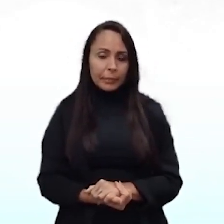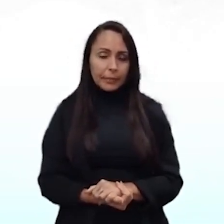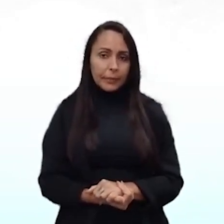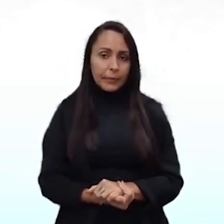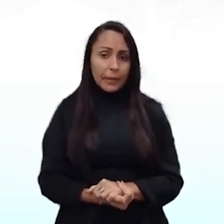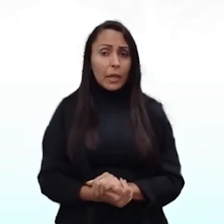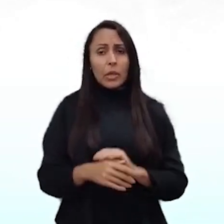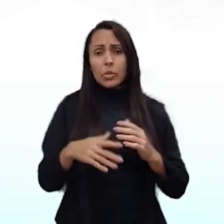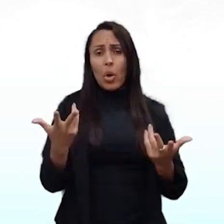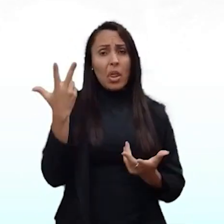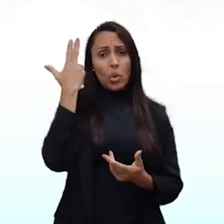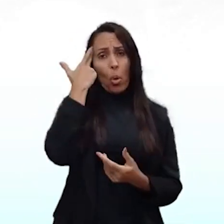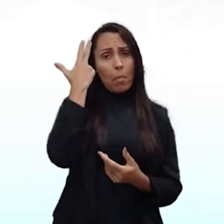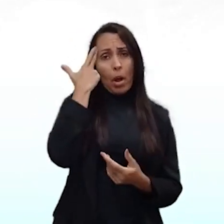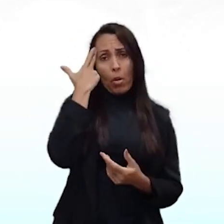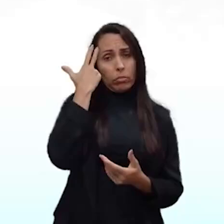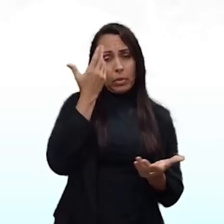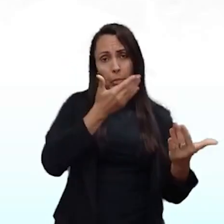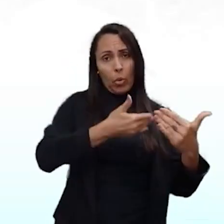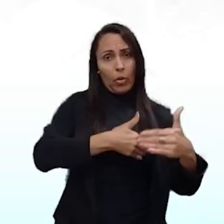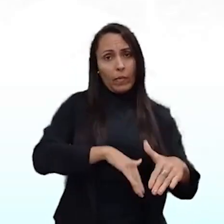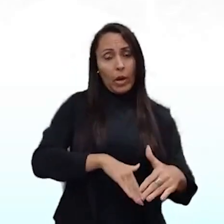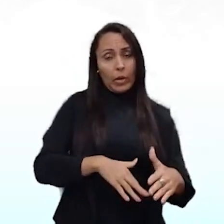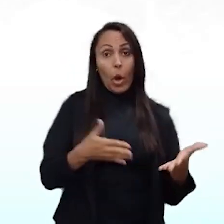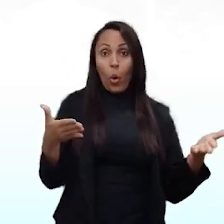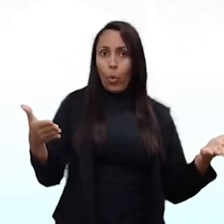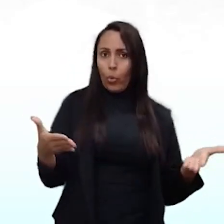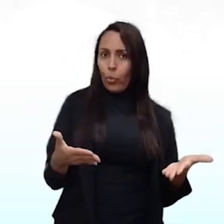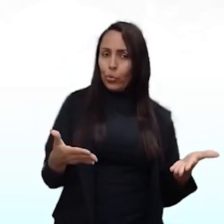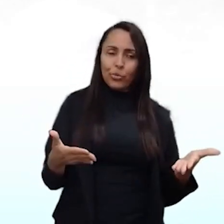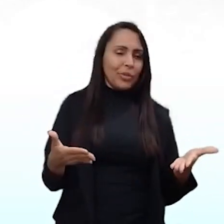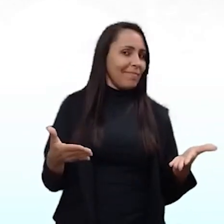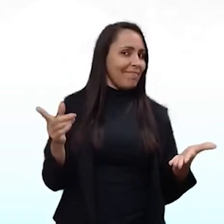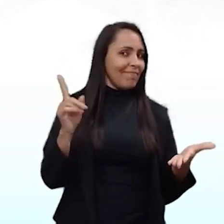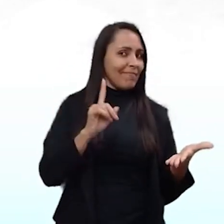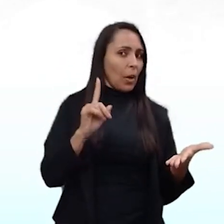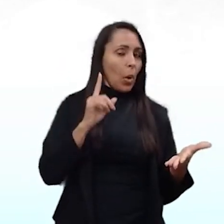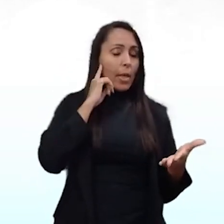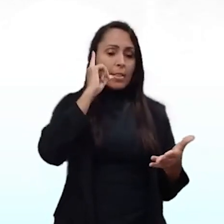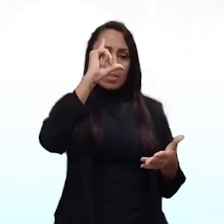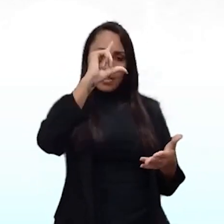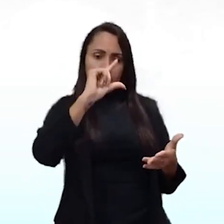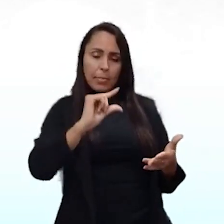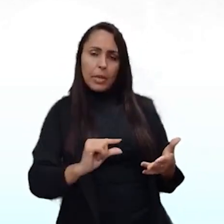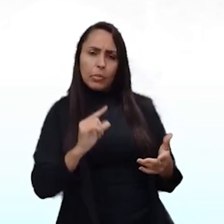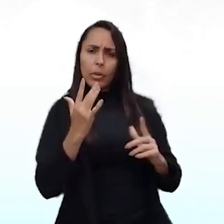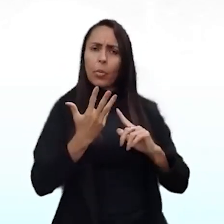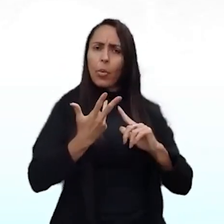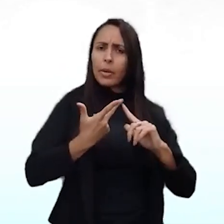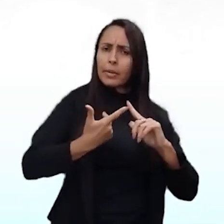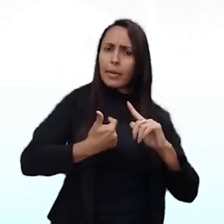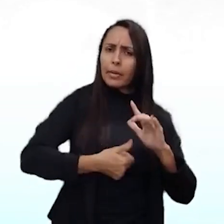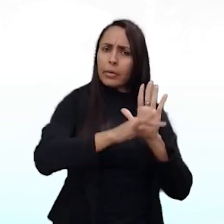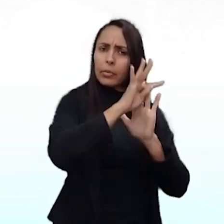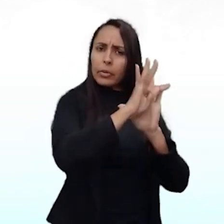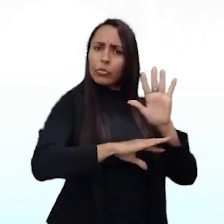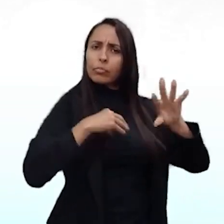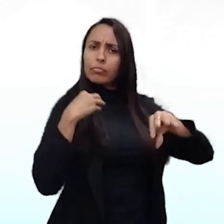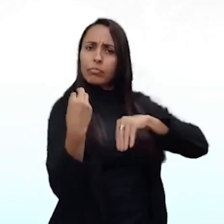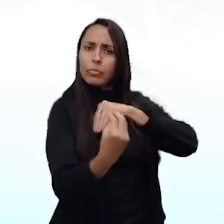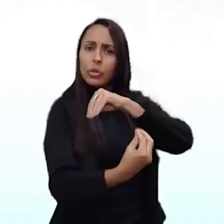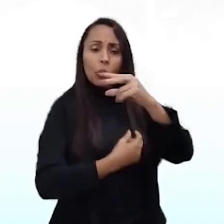Isso era comum na prova do Enem. Hoje não. Hoje eles reduziram a quantidade de textos mistos,